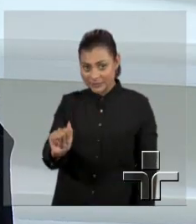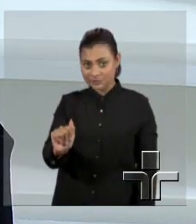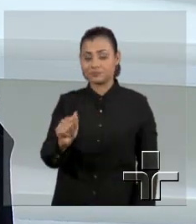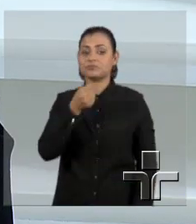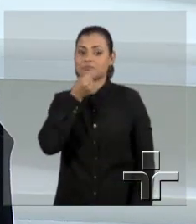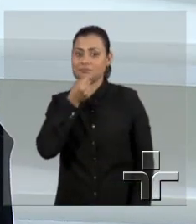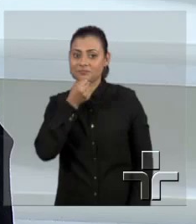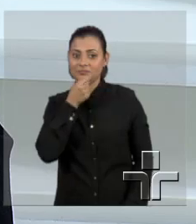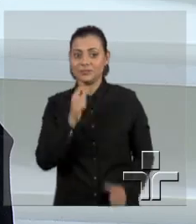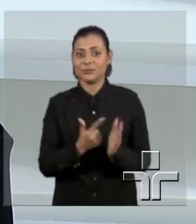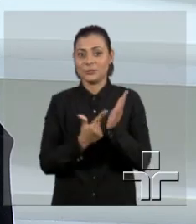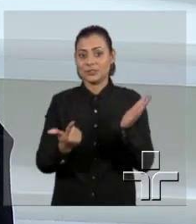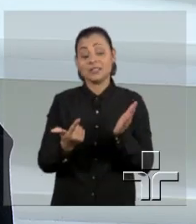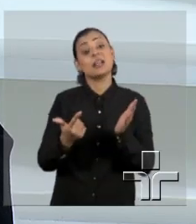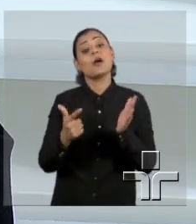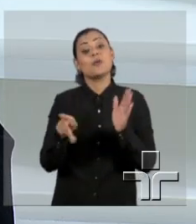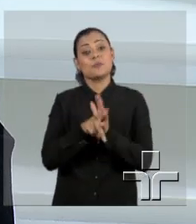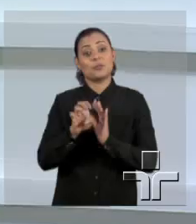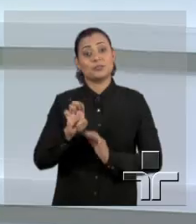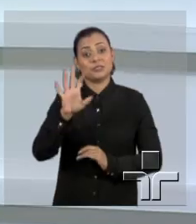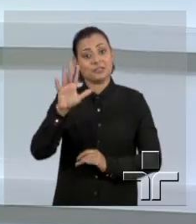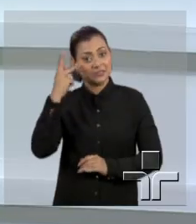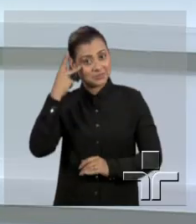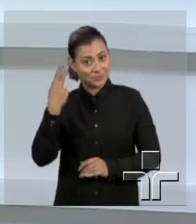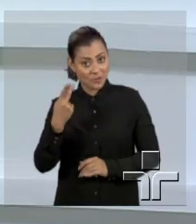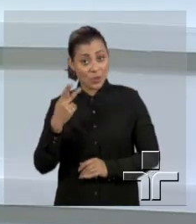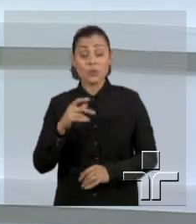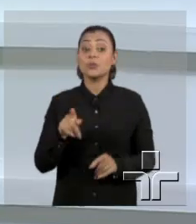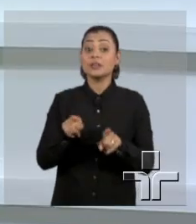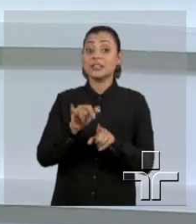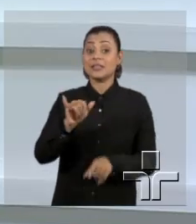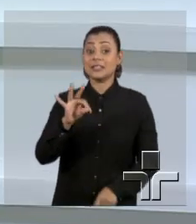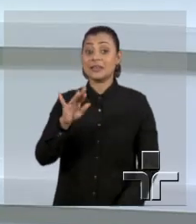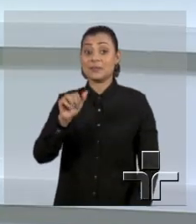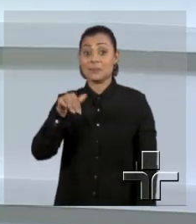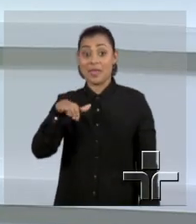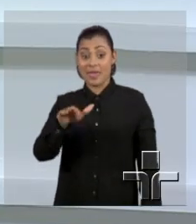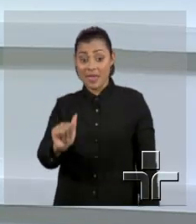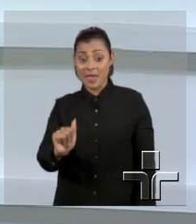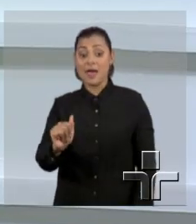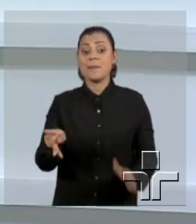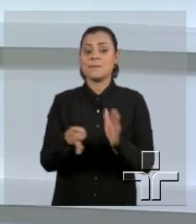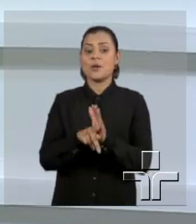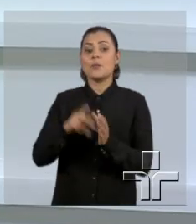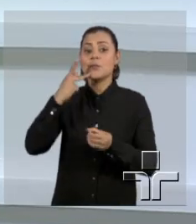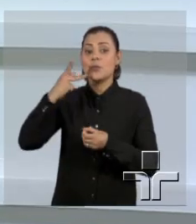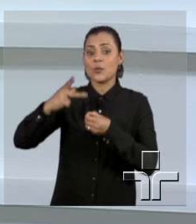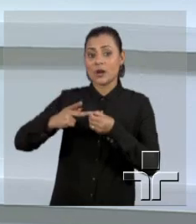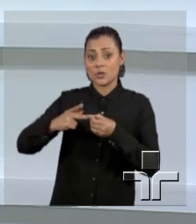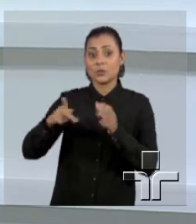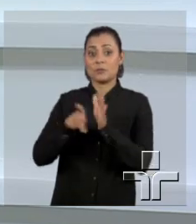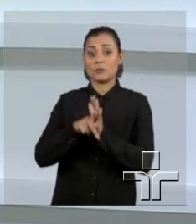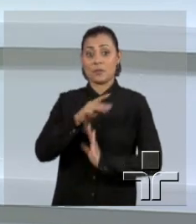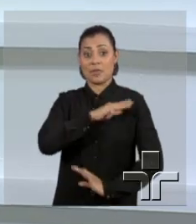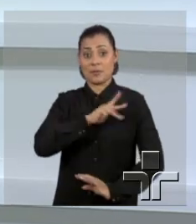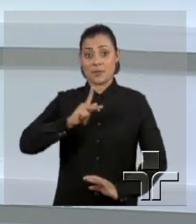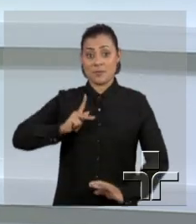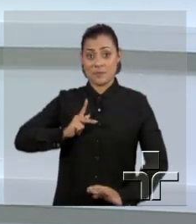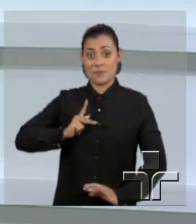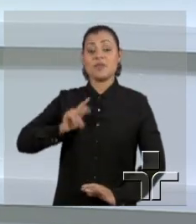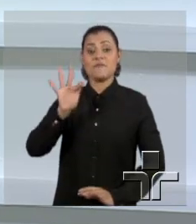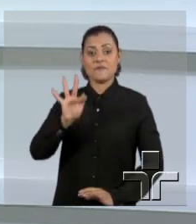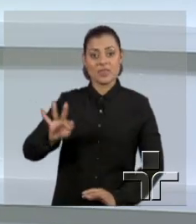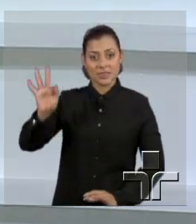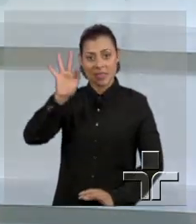do jornal O Estado de São Paulo. E Tameia Danelon, procuradora do Ministério Público Federal em